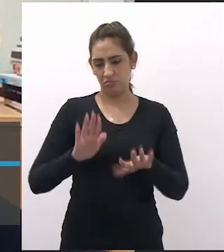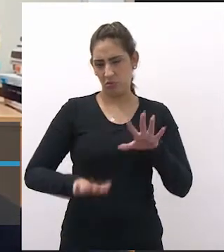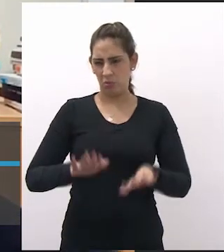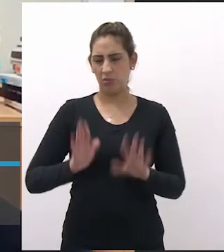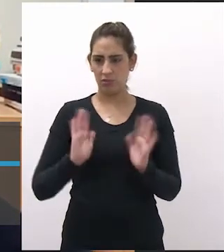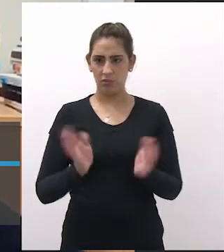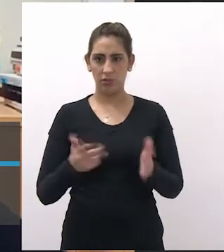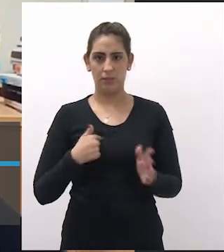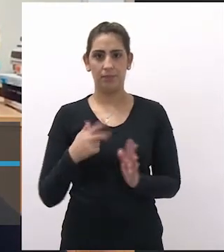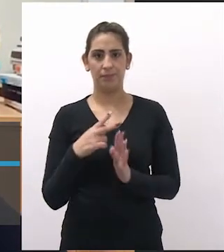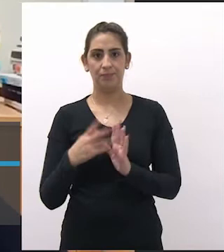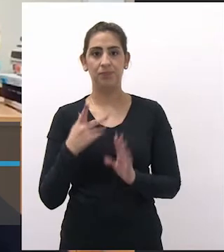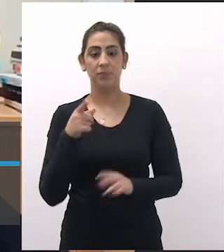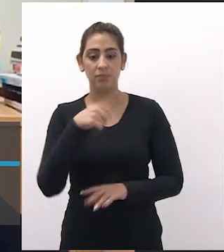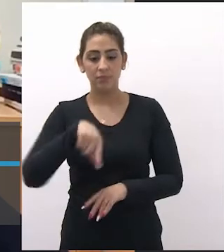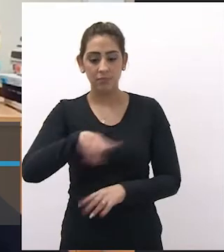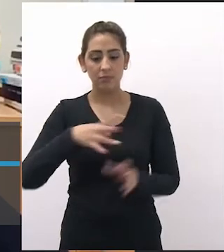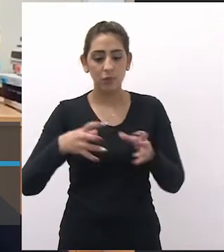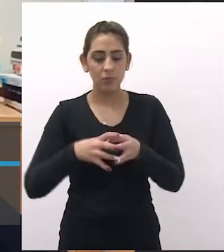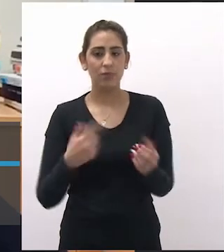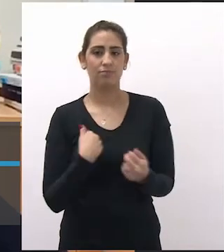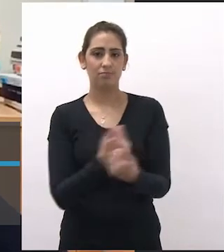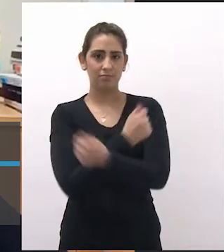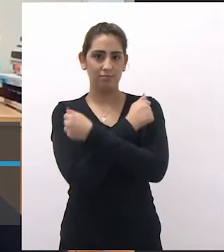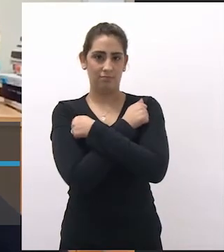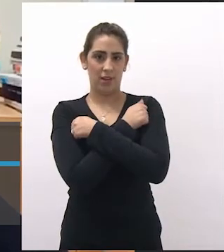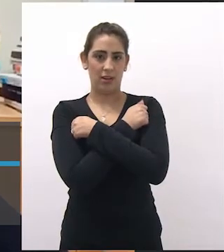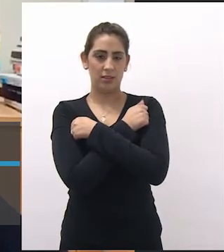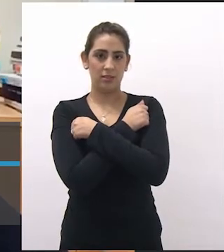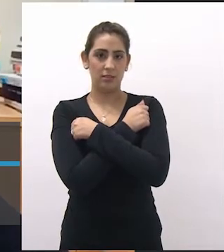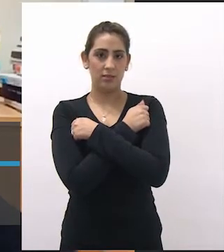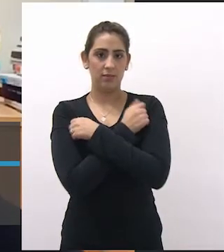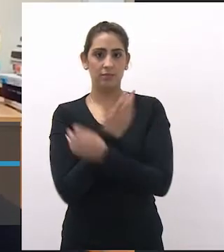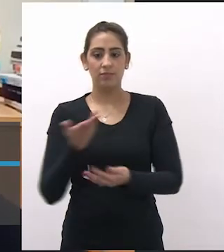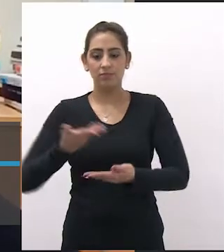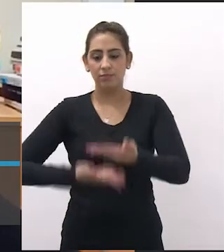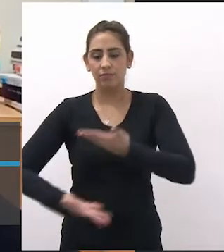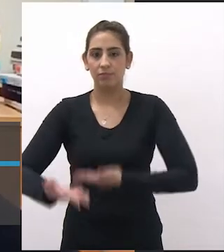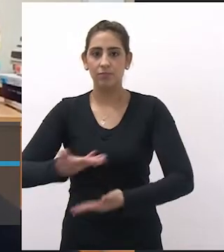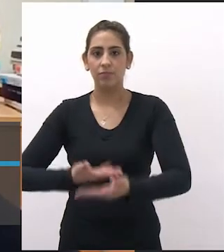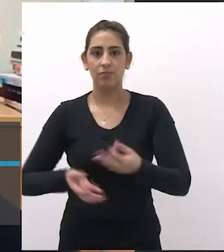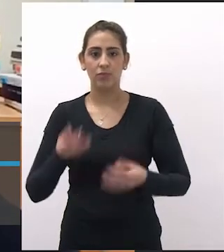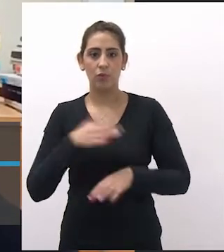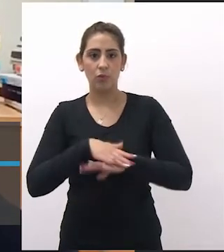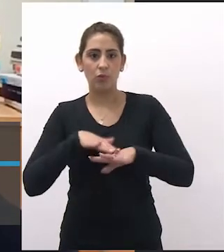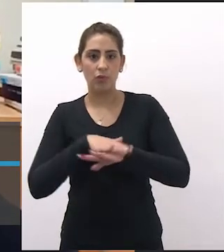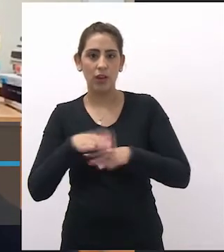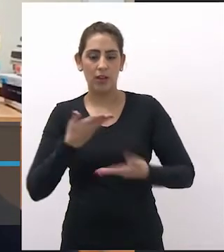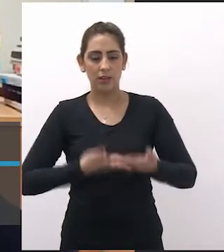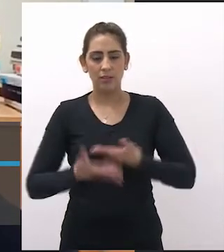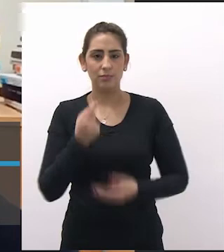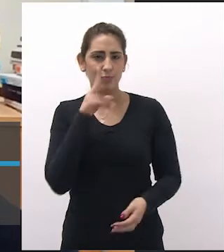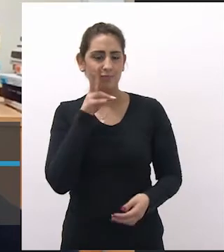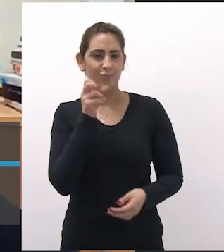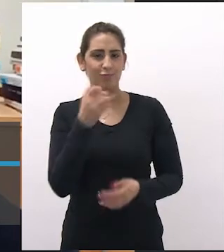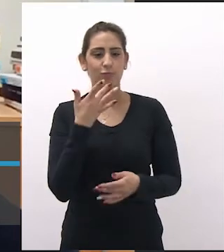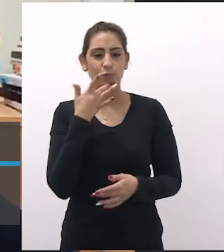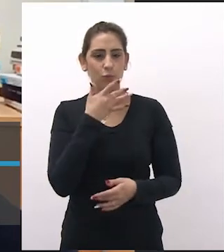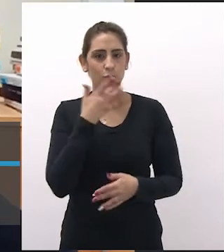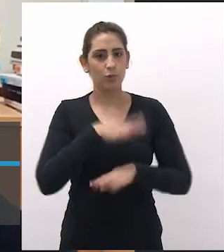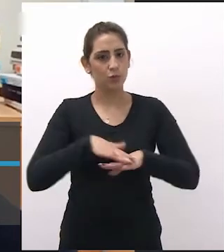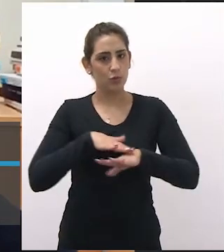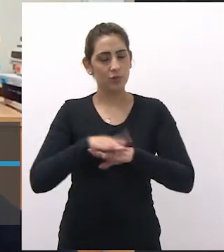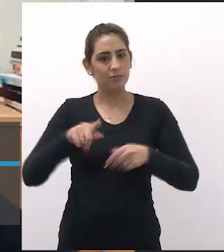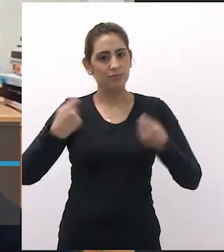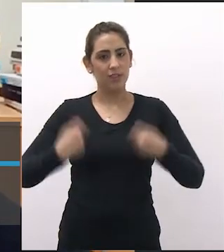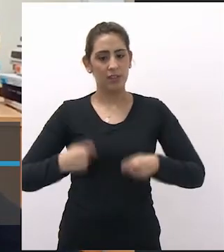de leitura que nos abraça, né, trazendo aí um diálogo tão importante, tão forte, tão